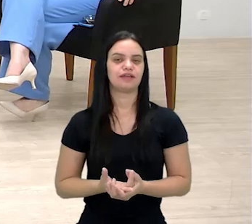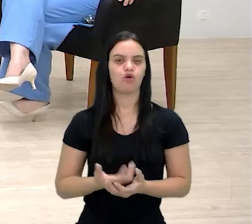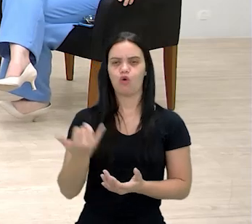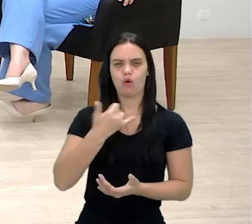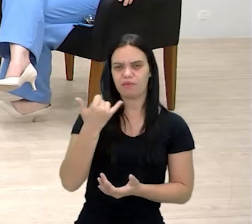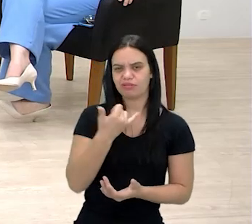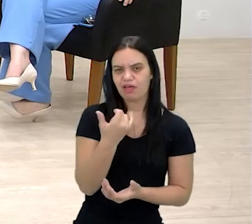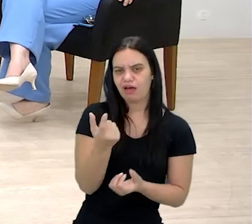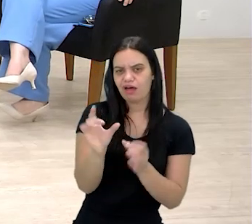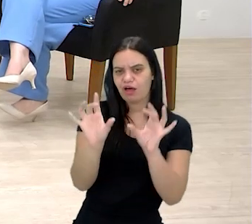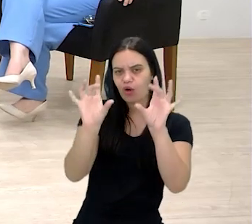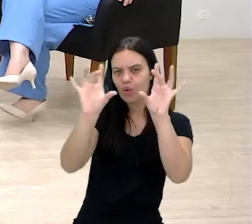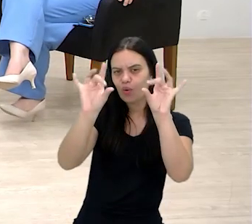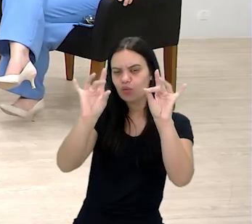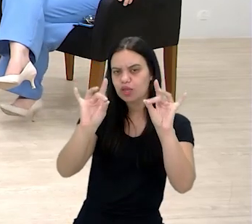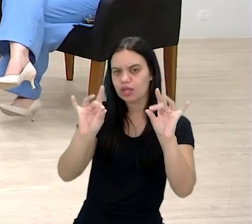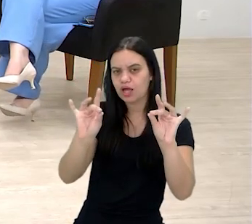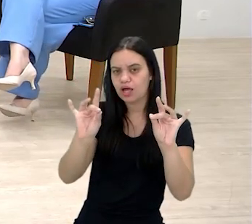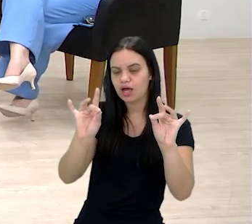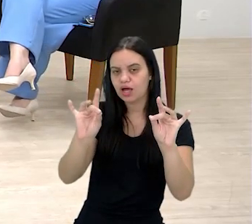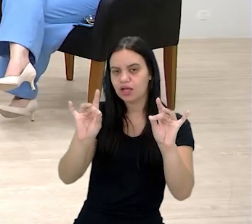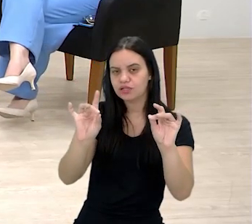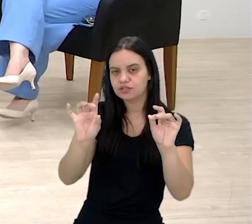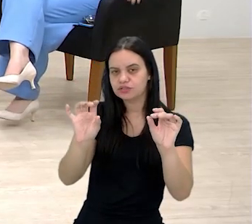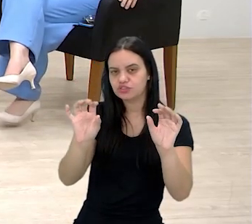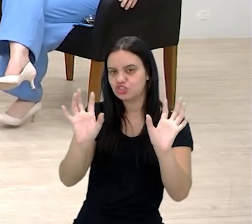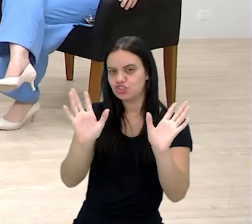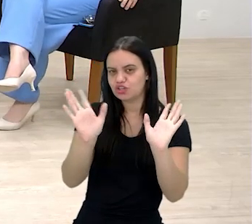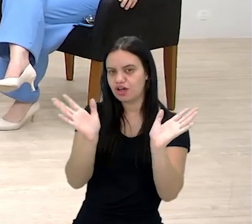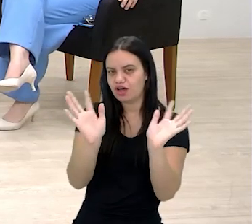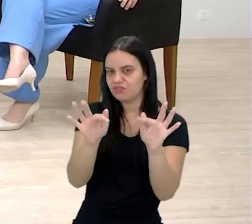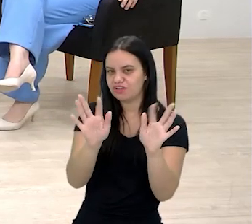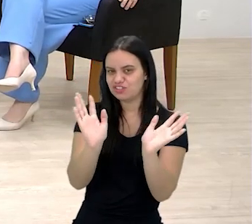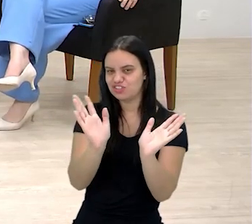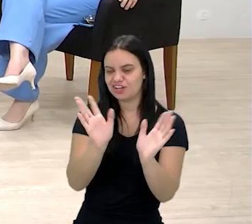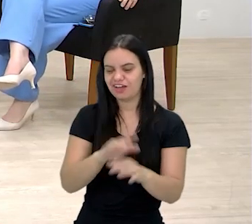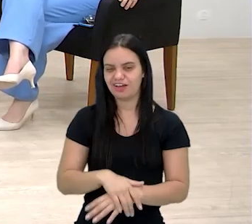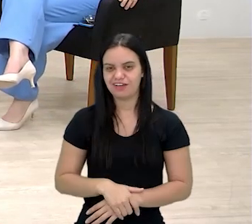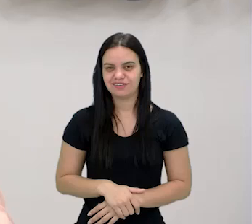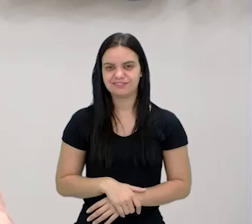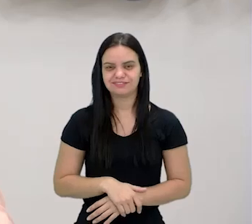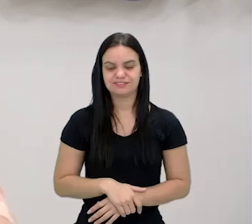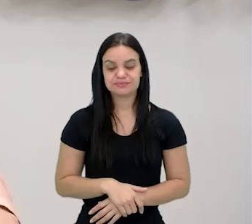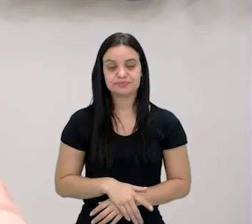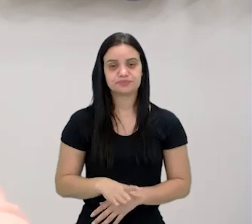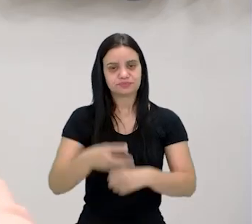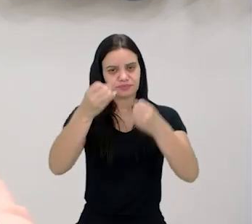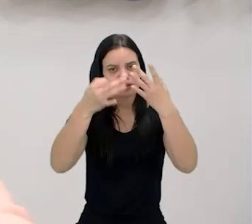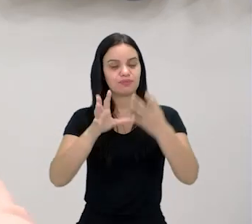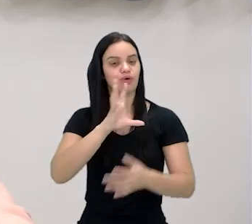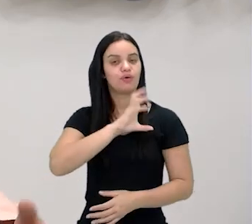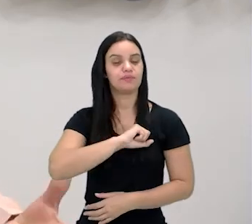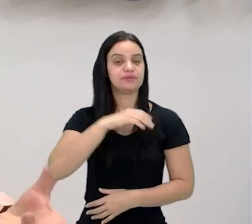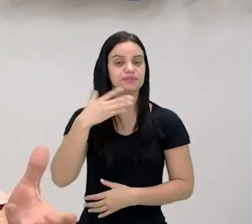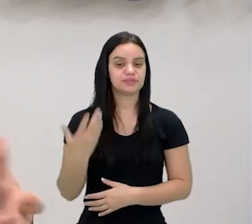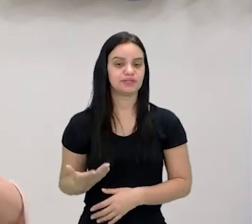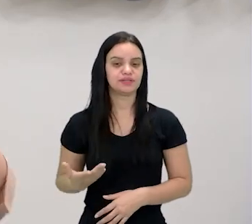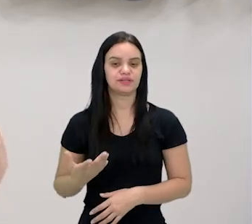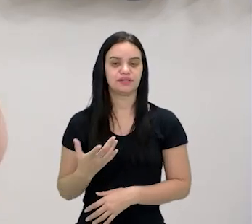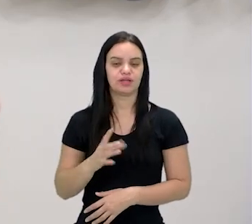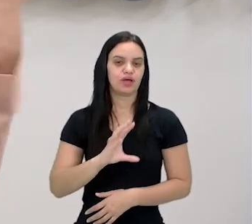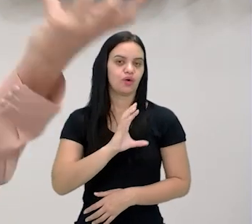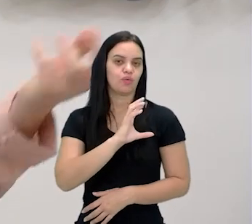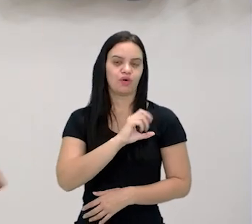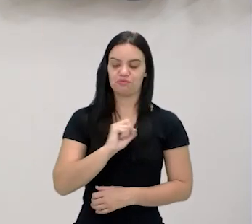alguma coisa? Tudo certo? Vou passar... Deixa eu só fazer um gancho com o que você disse aí. Você falou muito no amor, né? Que, tipo, é como se o